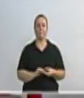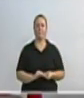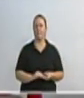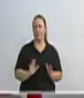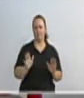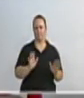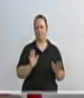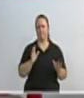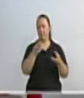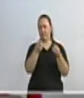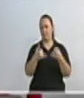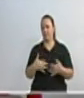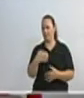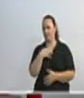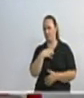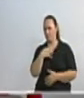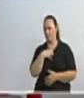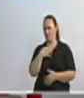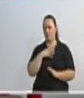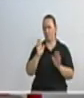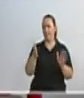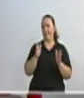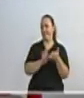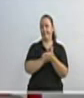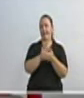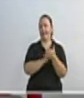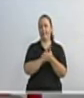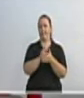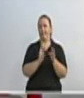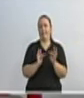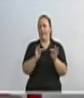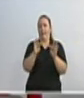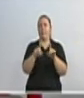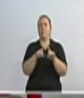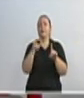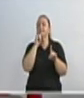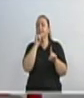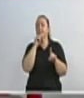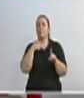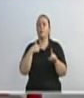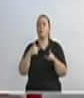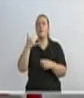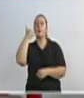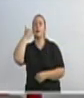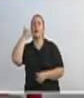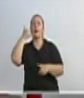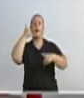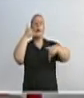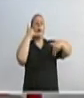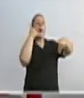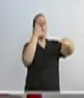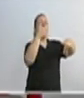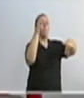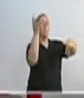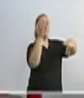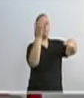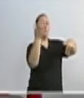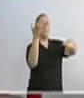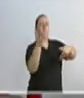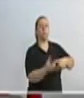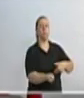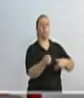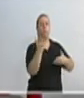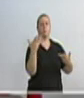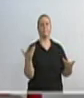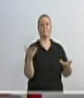muito fora da área técnica, é o que eu sinto. Mudança de localização, você encontra uma outra antena que também já está